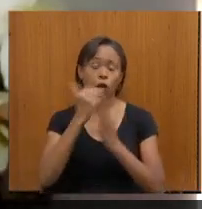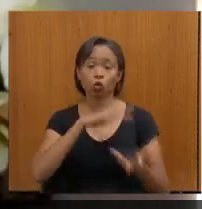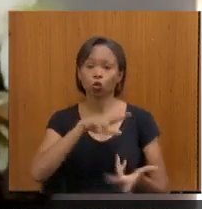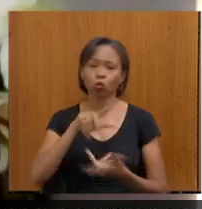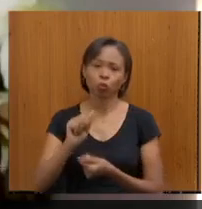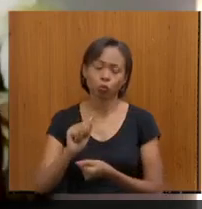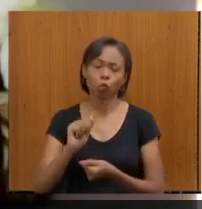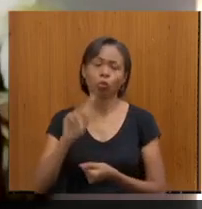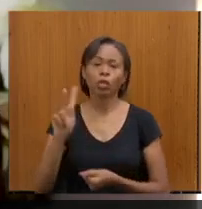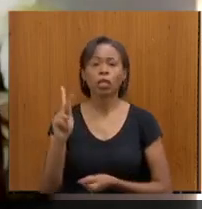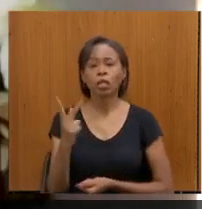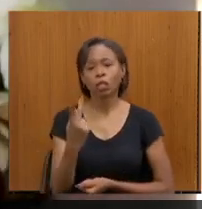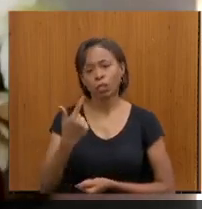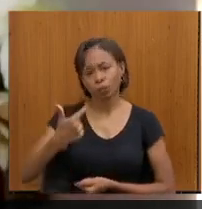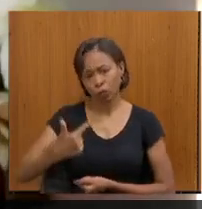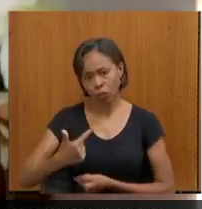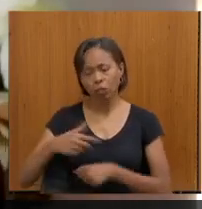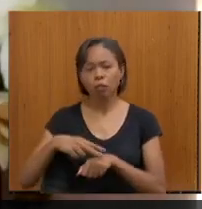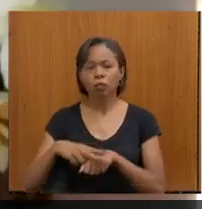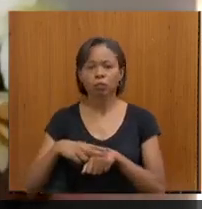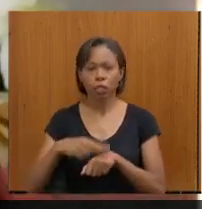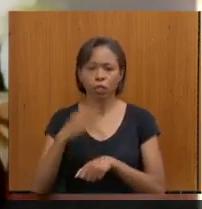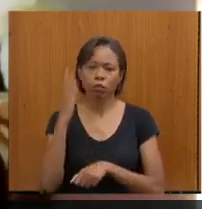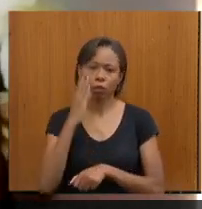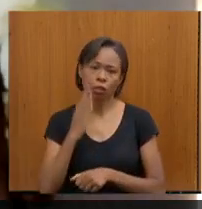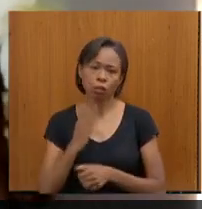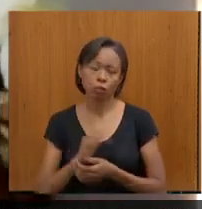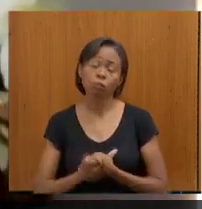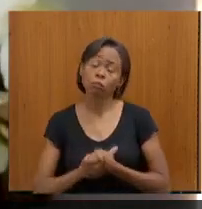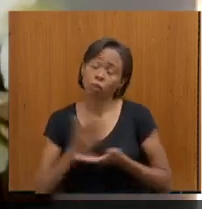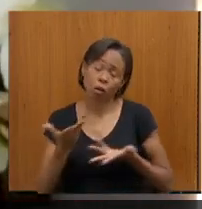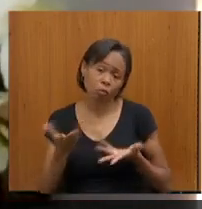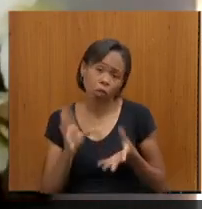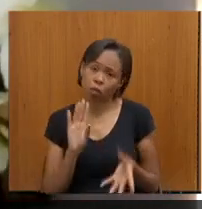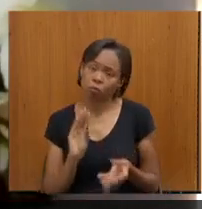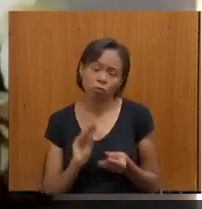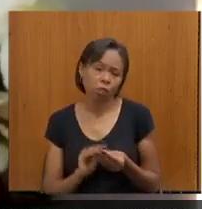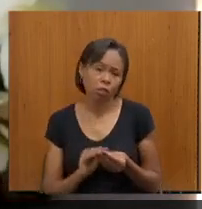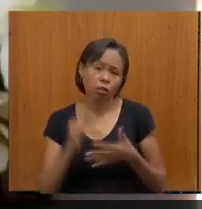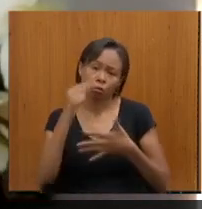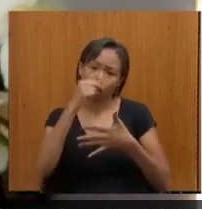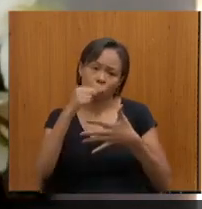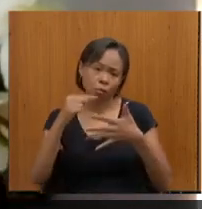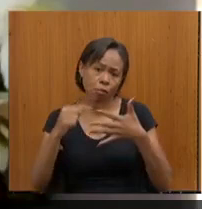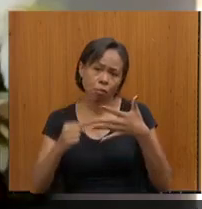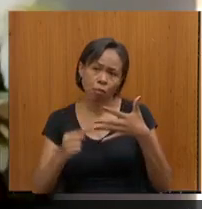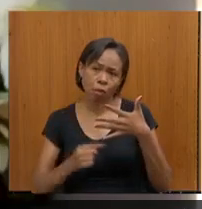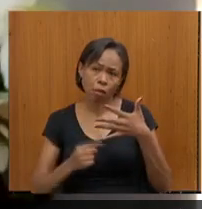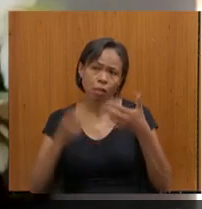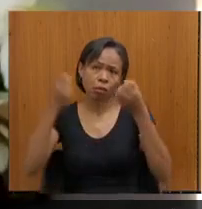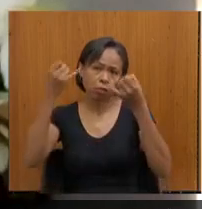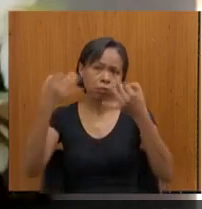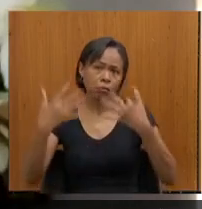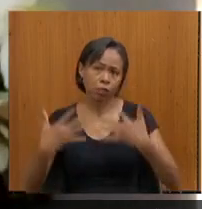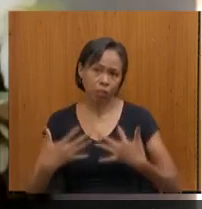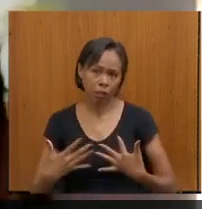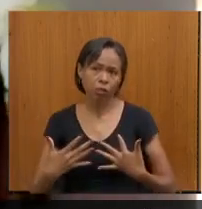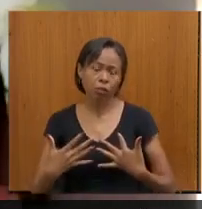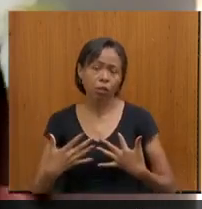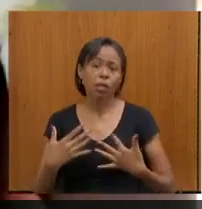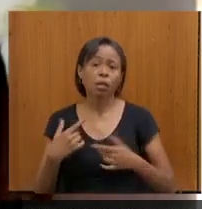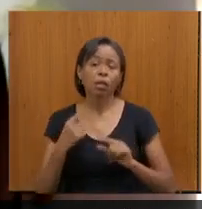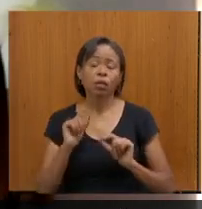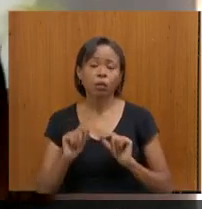verde são basicamente eu gostaria de esclarecer esses pontos tu e a